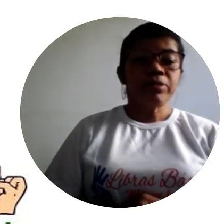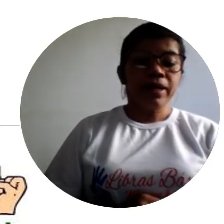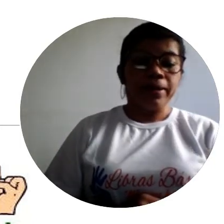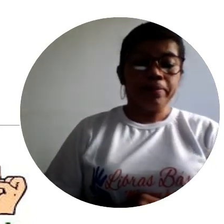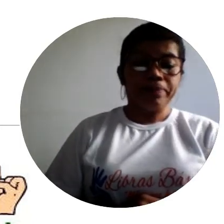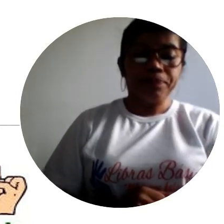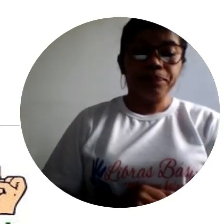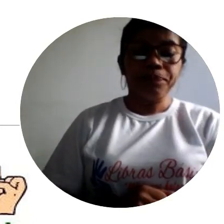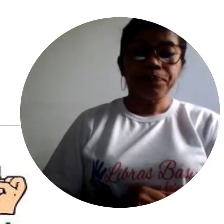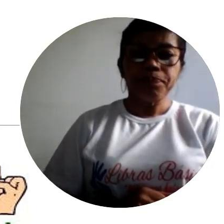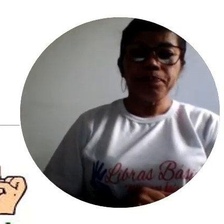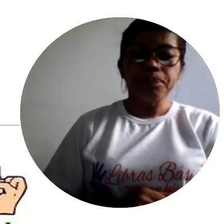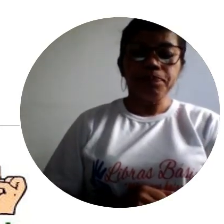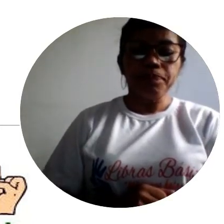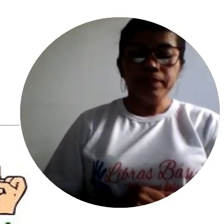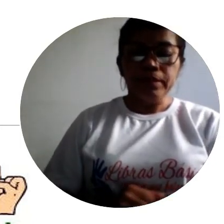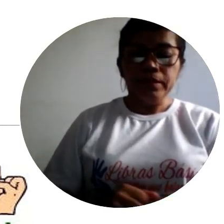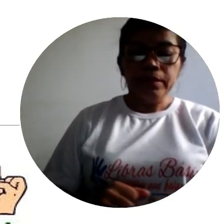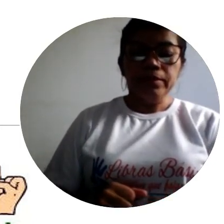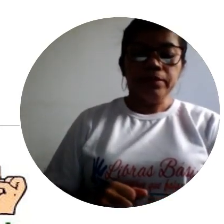Então vamos lá.